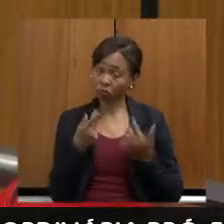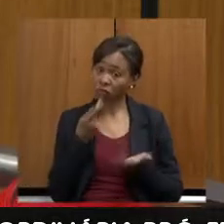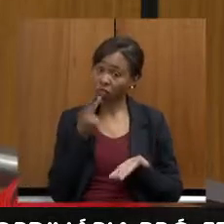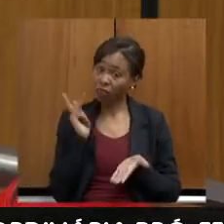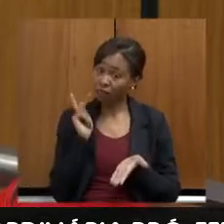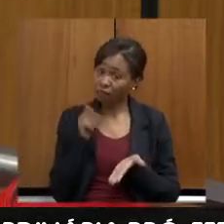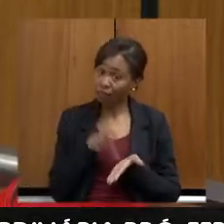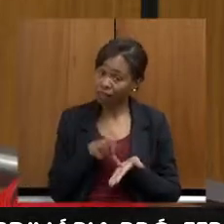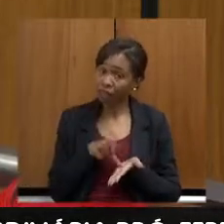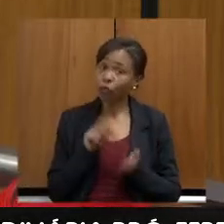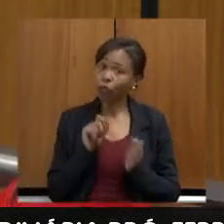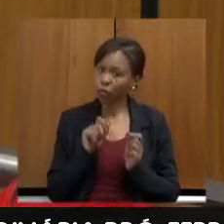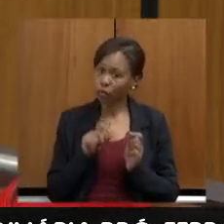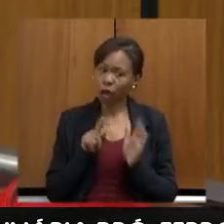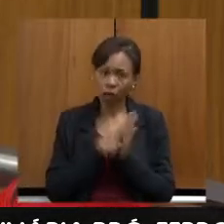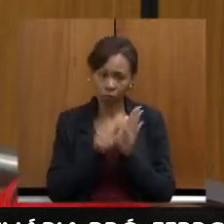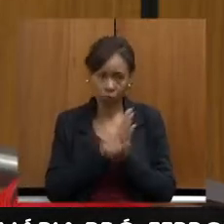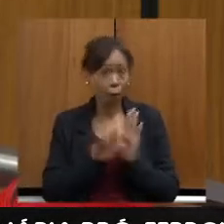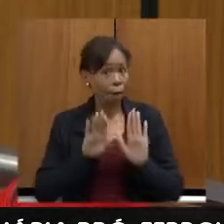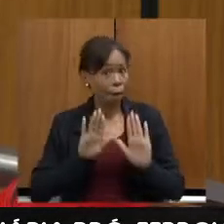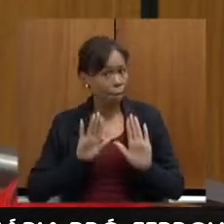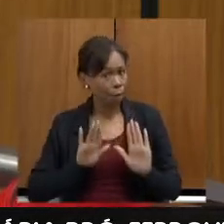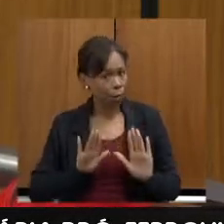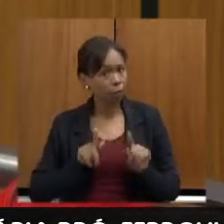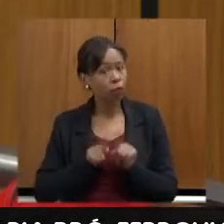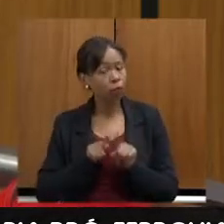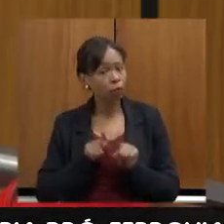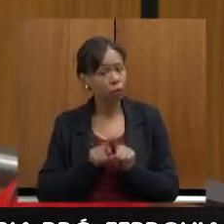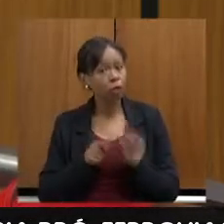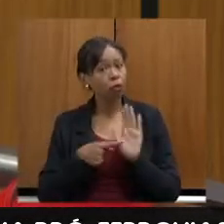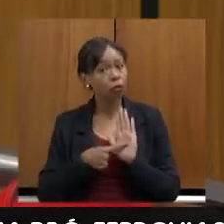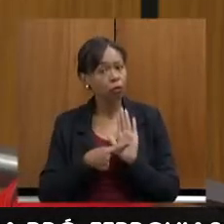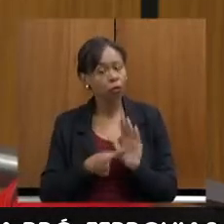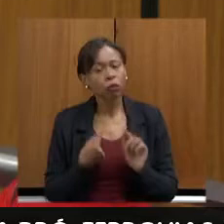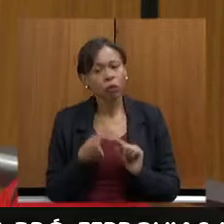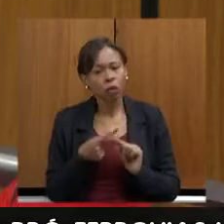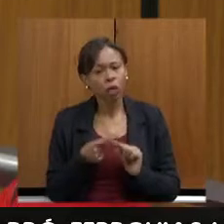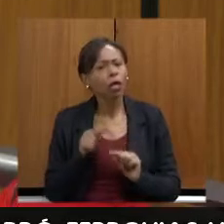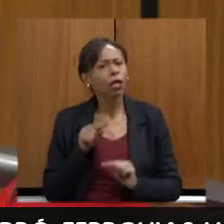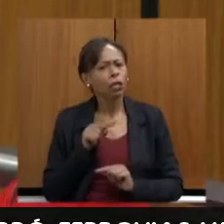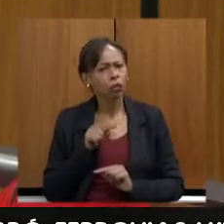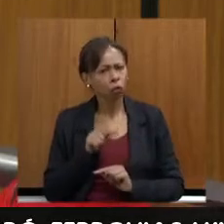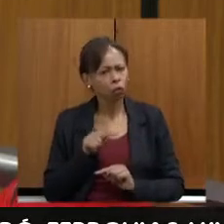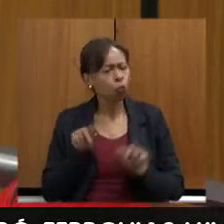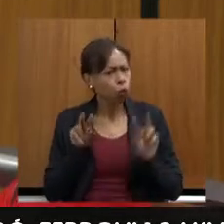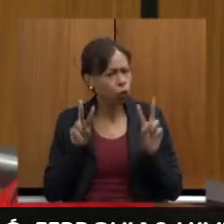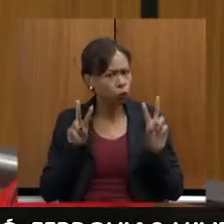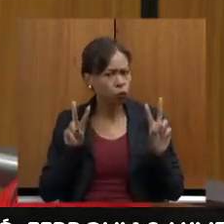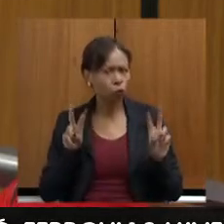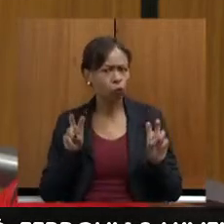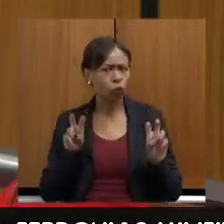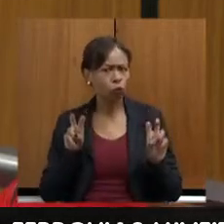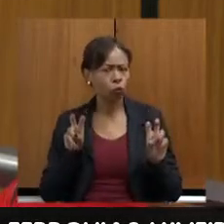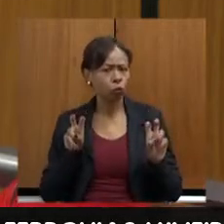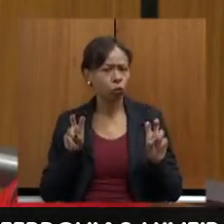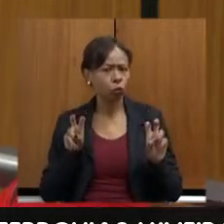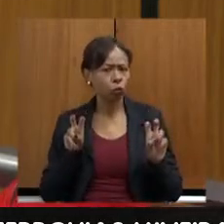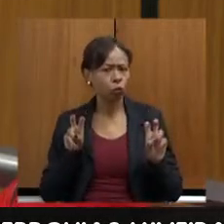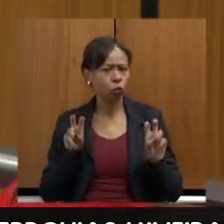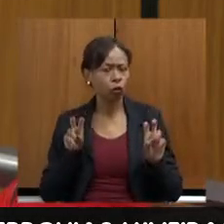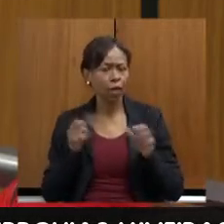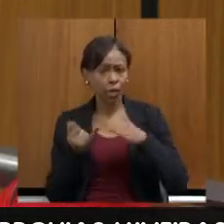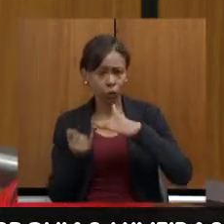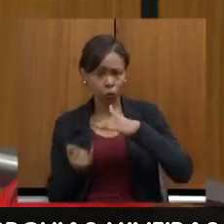que fazer qualquer questionamento eu quero a trazer que esse é um assunto é que a maior parte das entidades